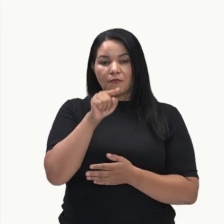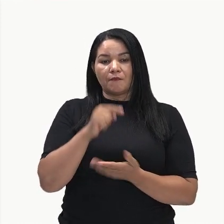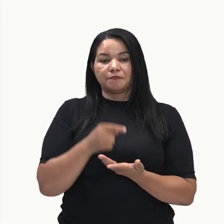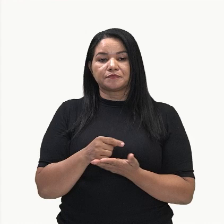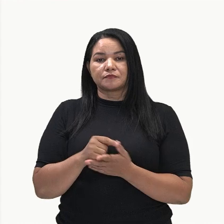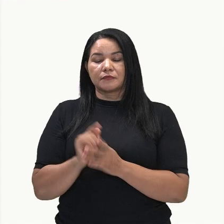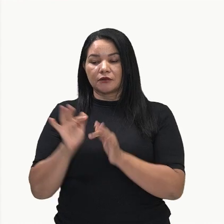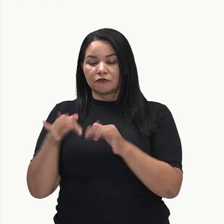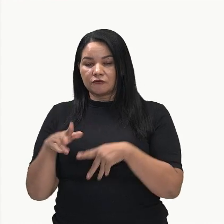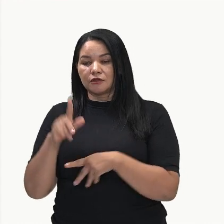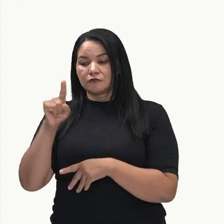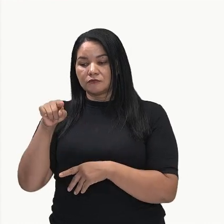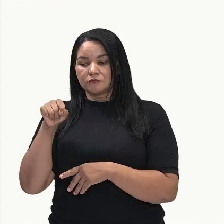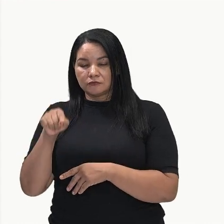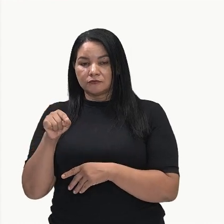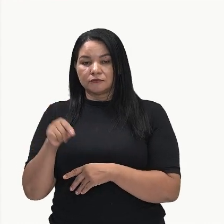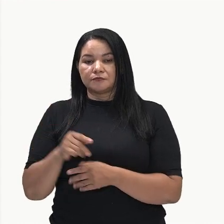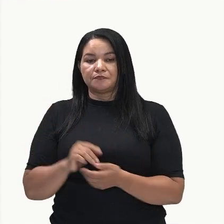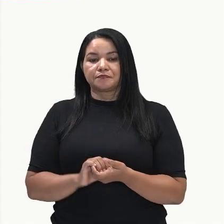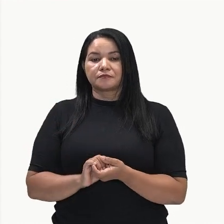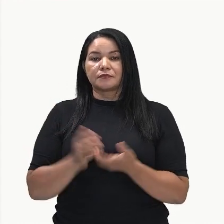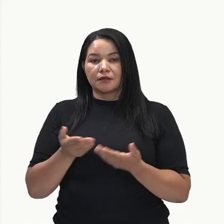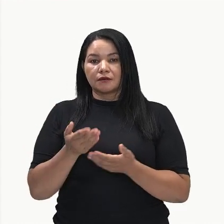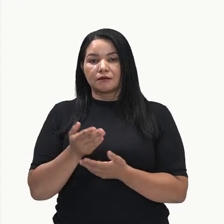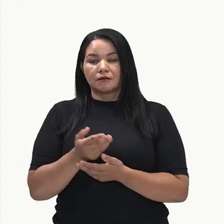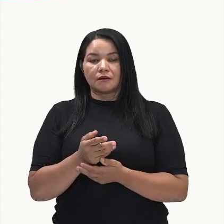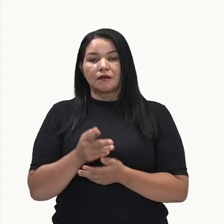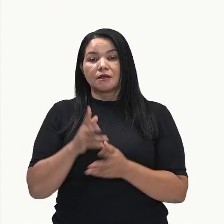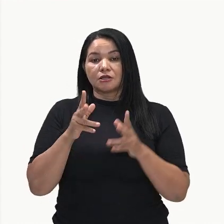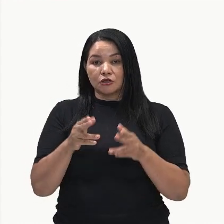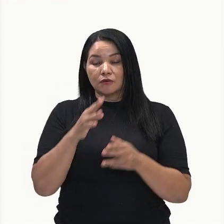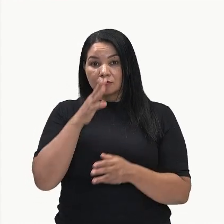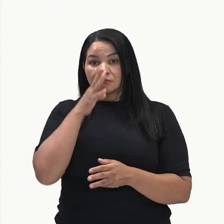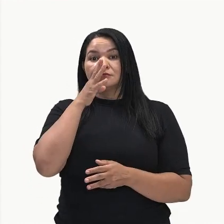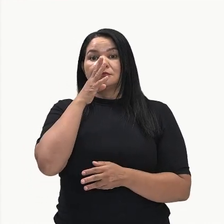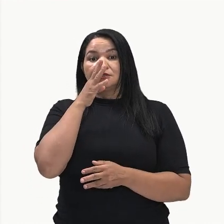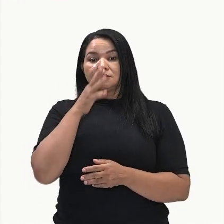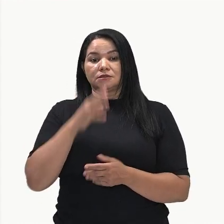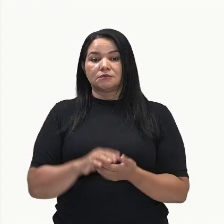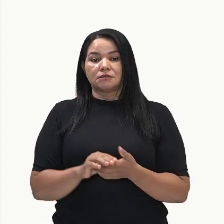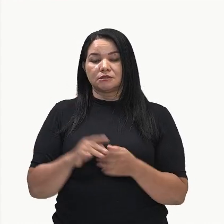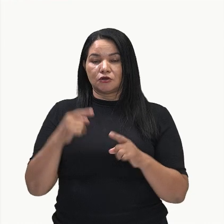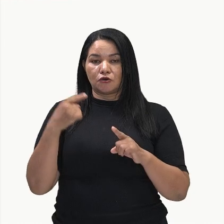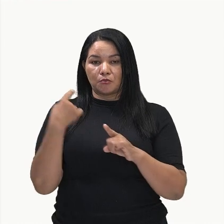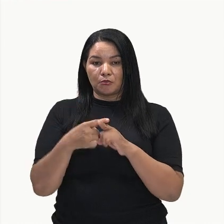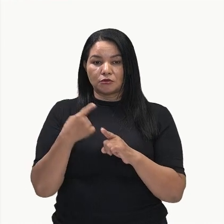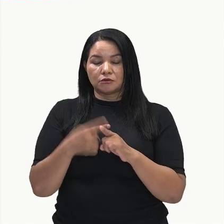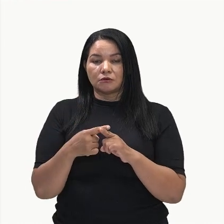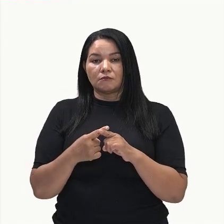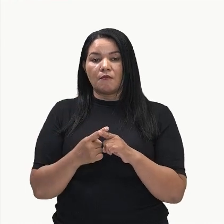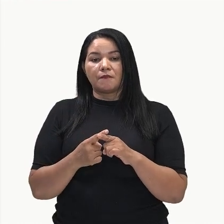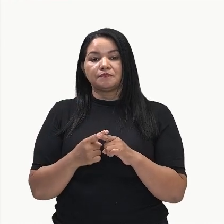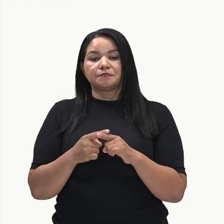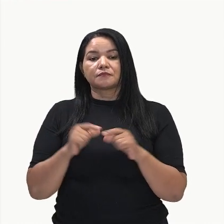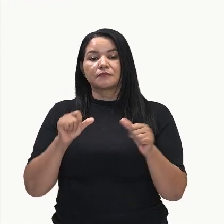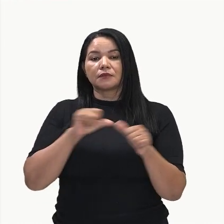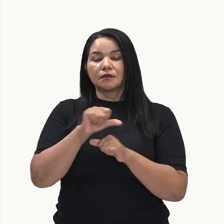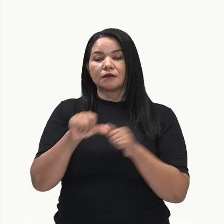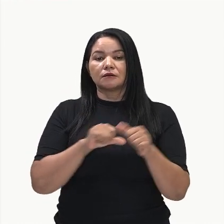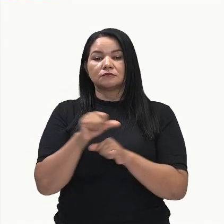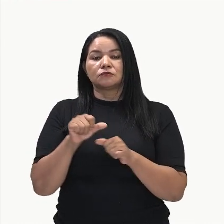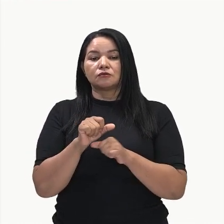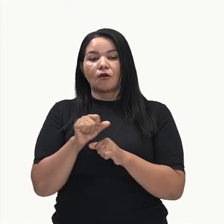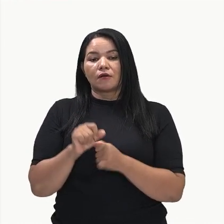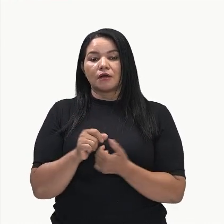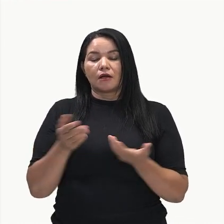é uma admiração. Logo, quanta aí, ele deixa de ser um pronome interrogativo e ele passa a ser o quê? Ele passa a